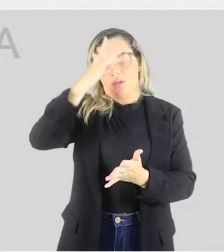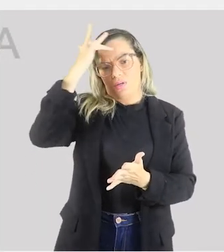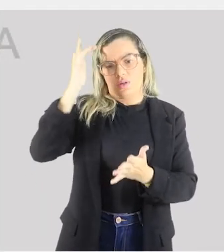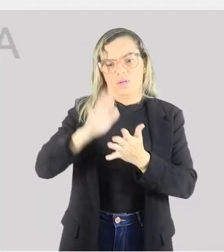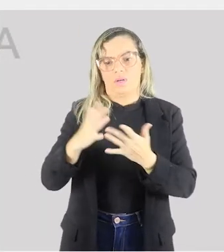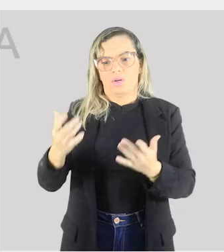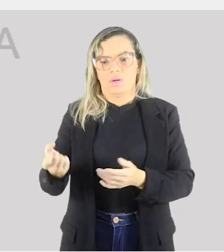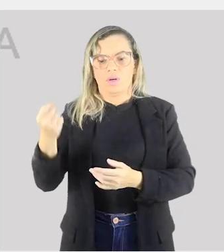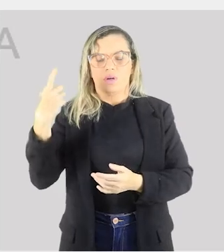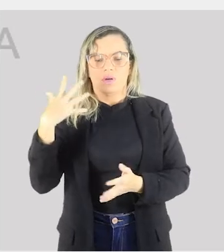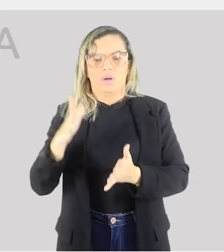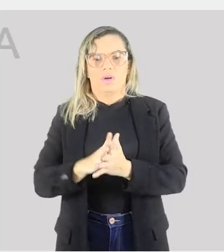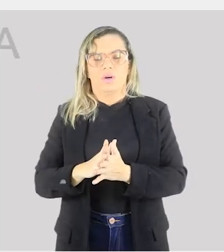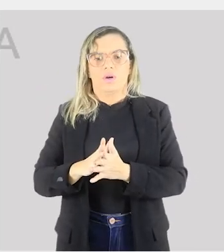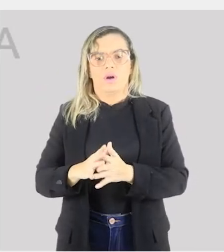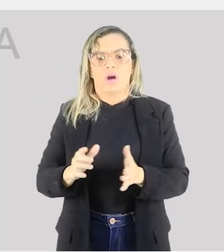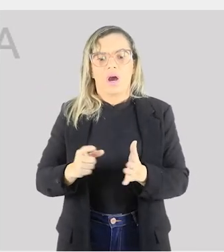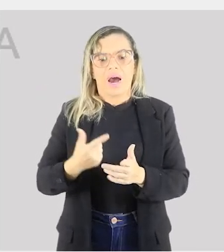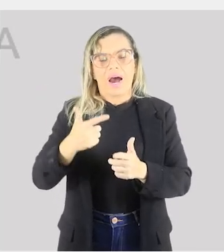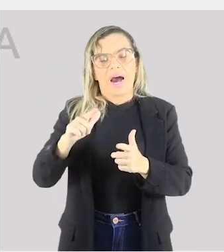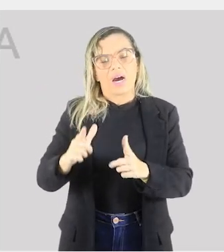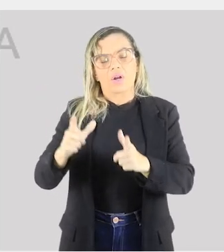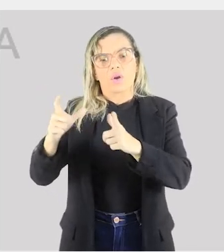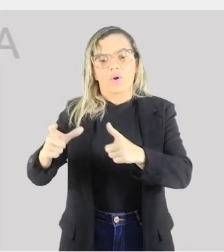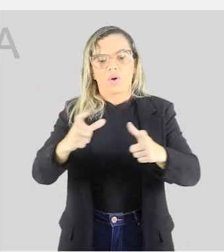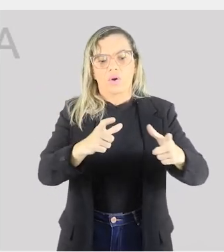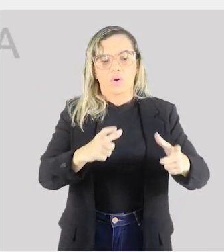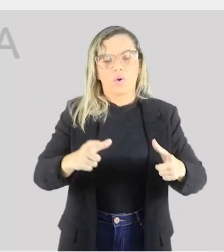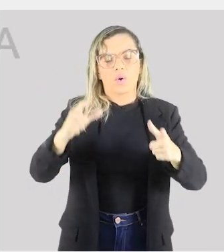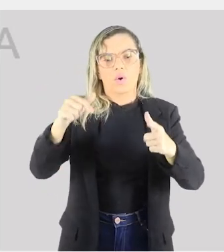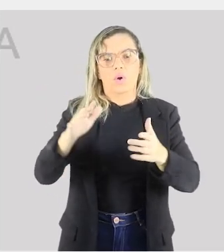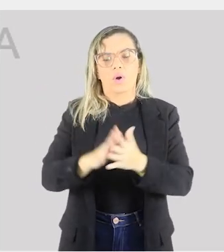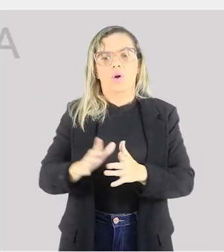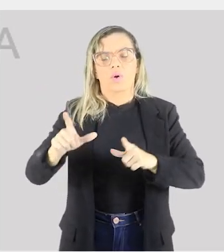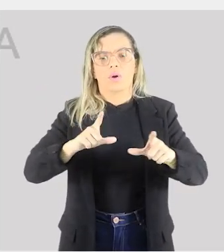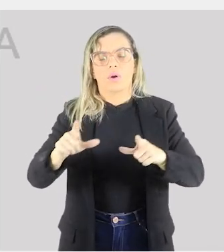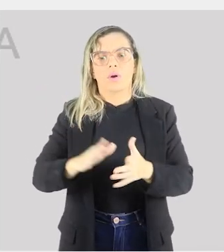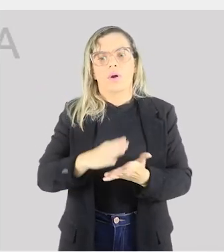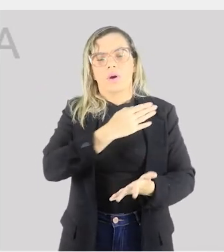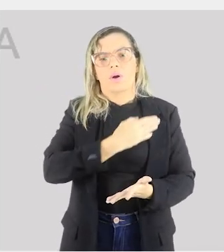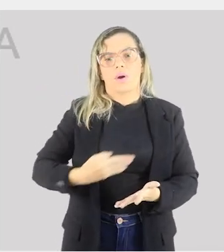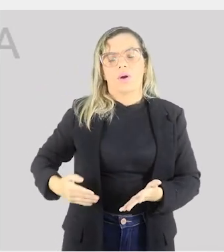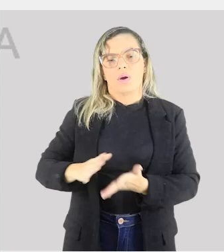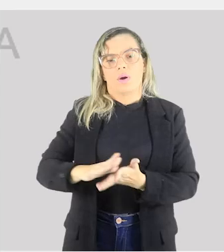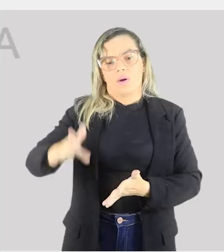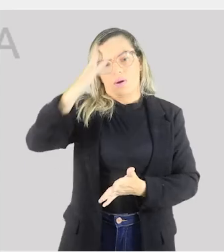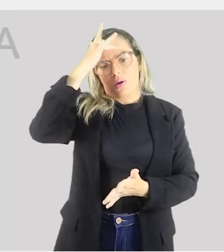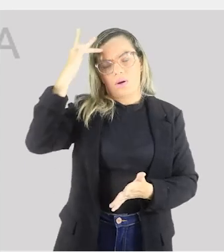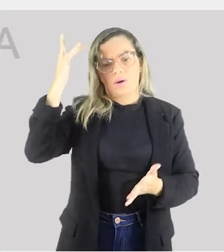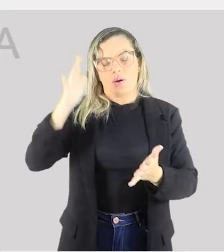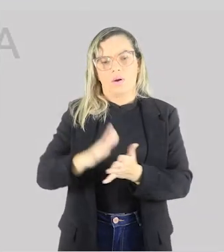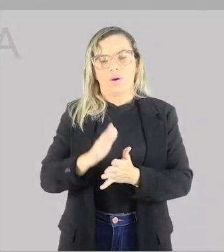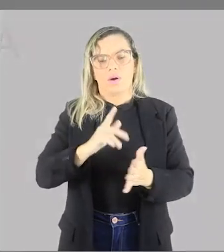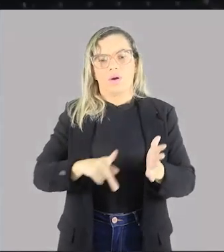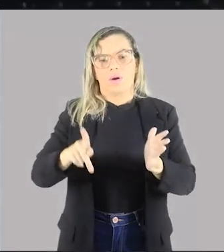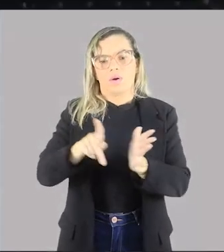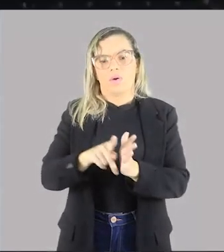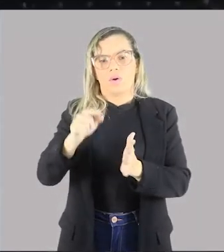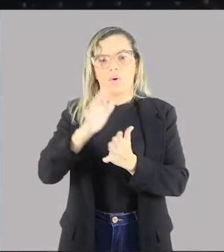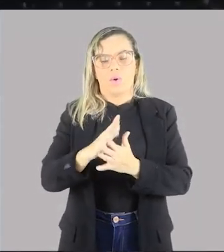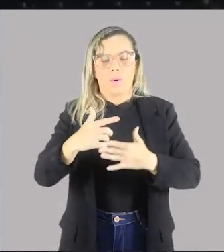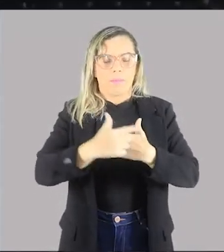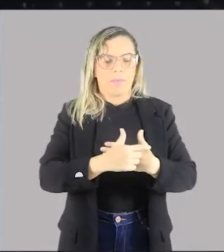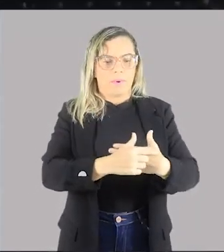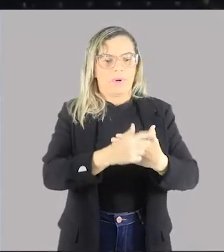nesse caso, não só a outro servidor público, mas a um particular, por exemplo, uma função que deveria ser